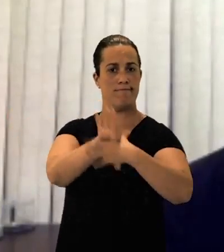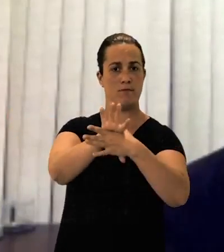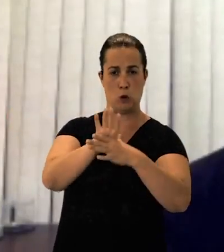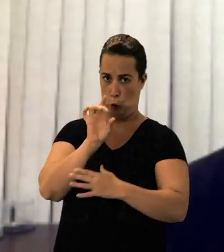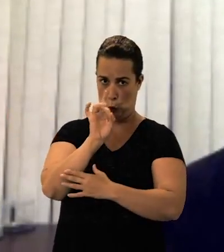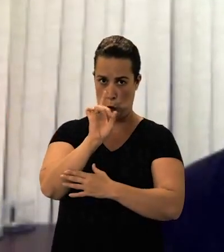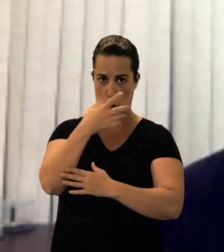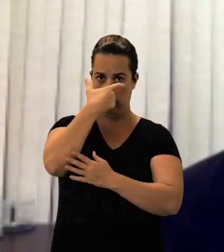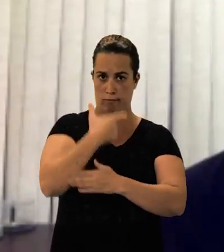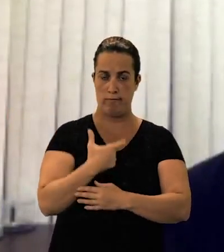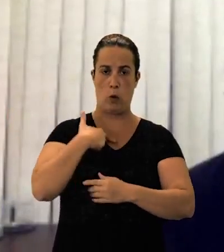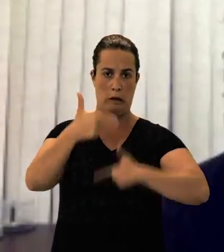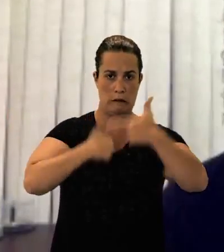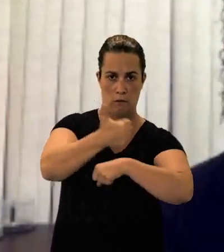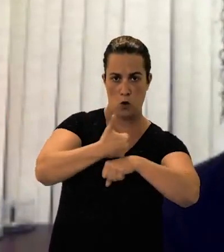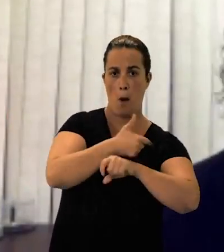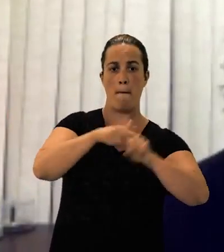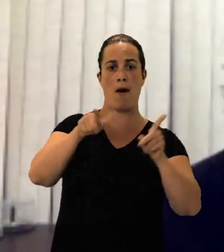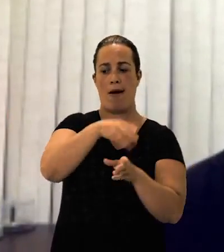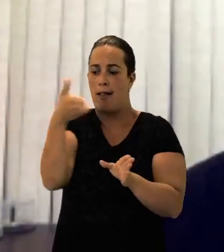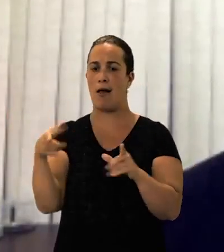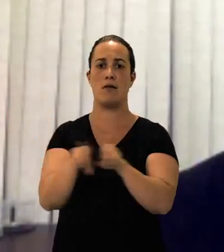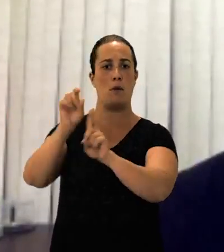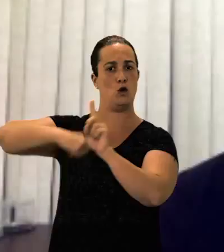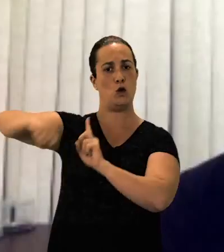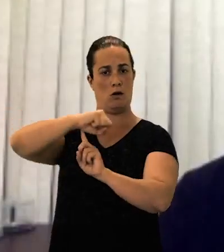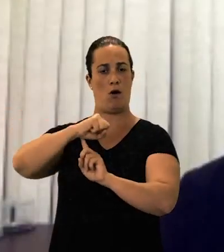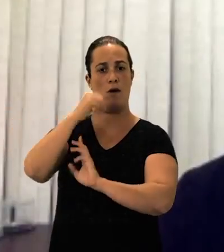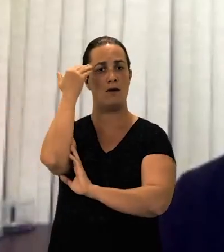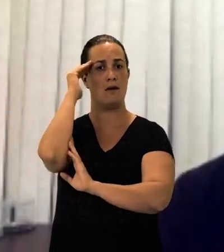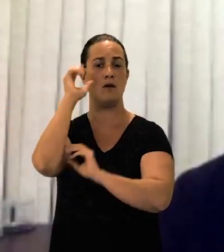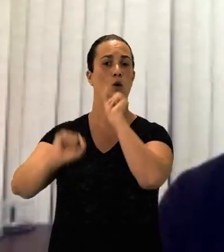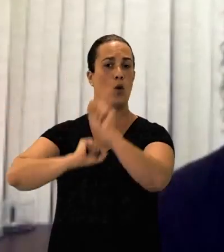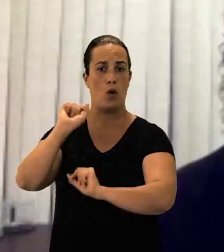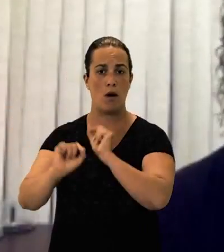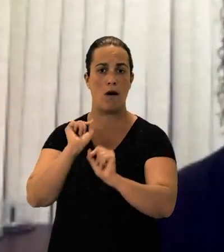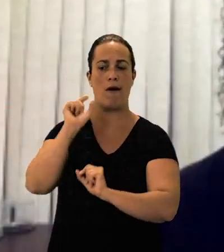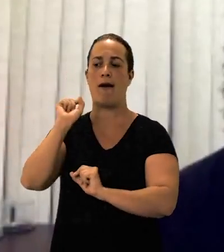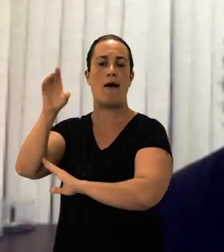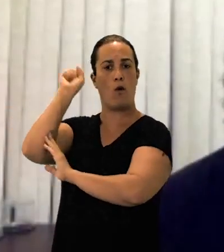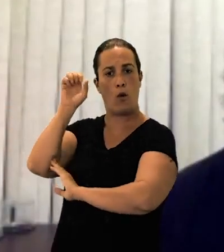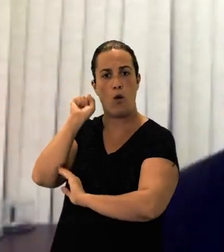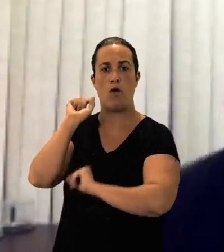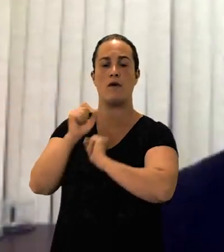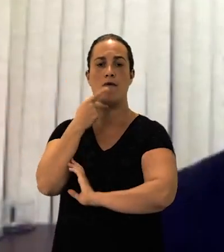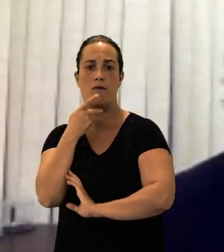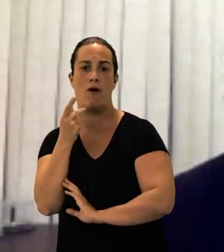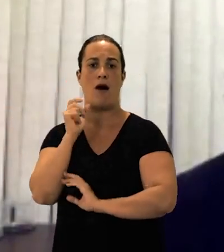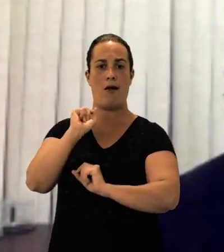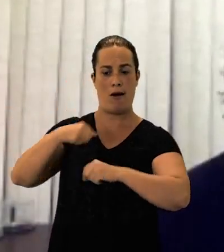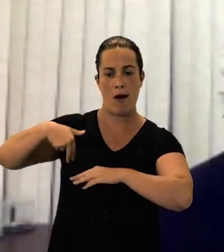mais só numa perspectiva de trabalho, mas numa perspectiva social, de entender que quem ouve, quem fala, quem